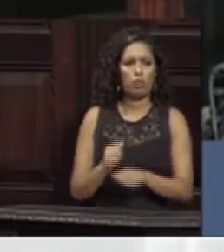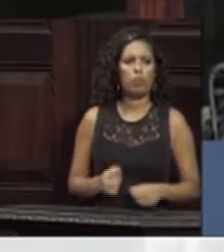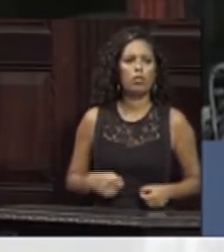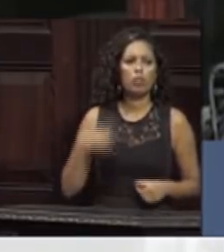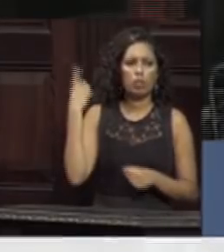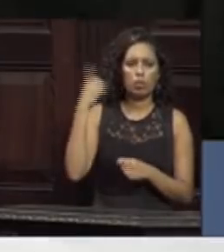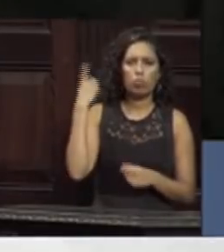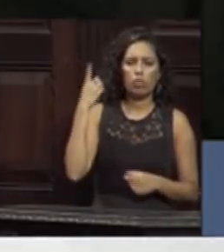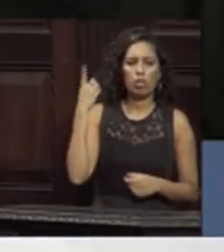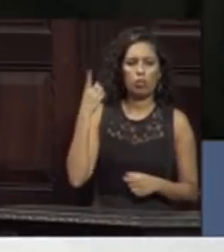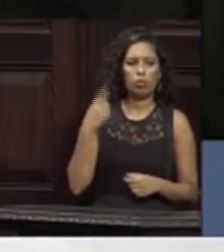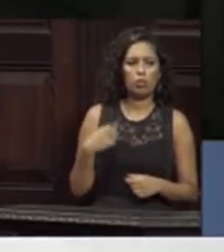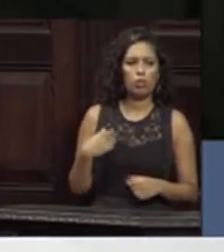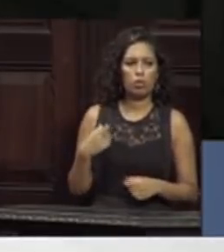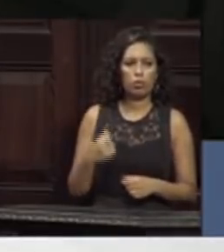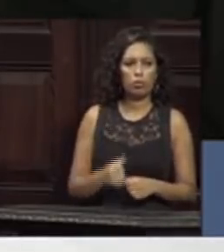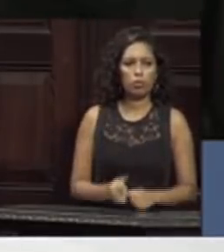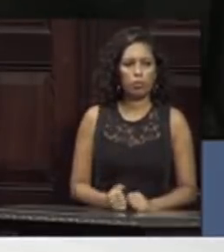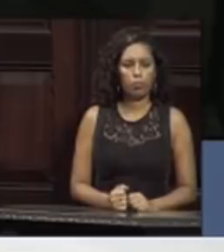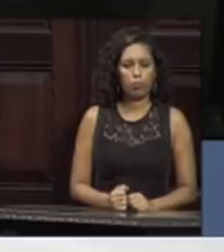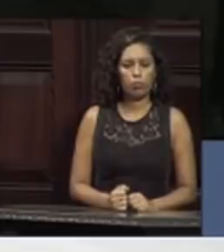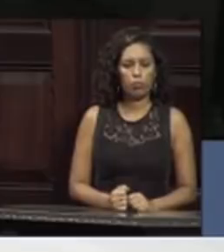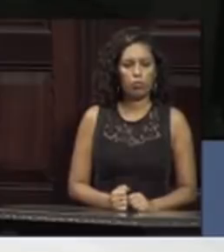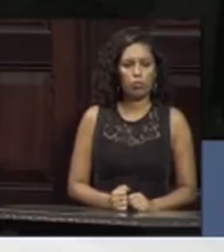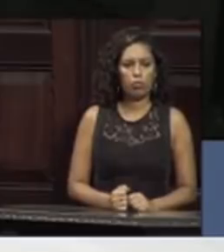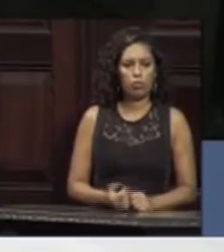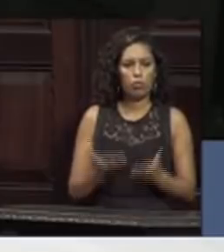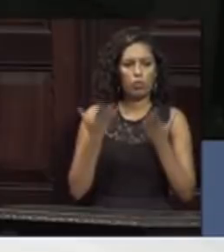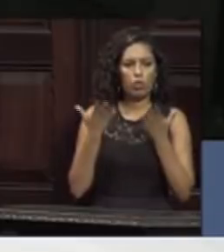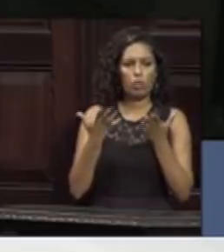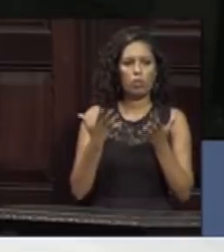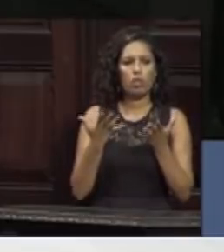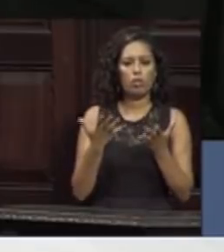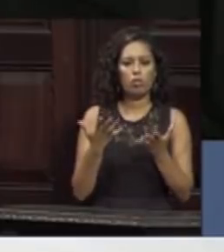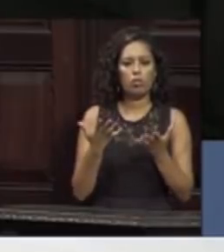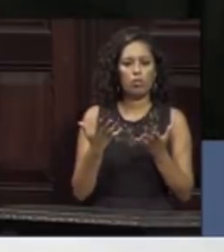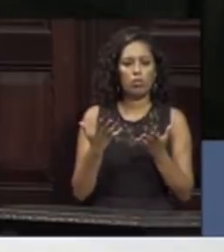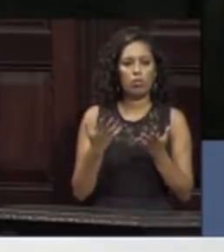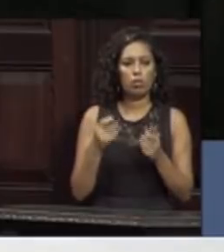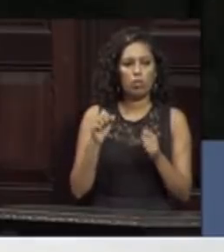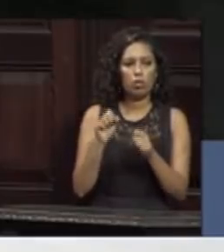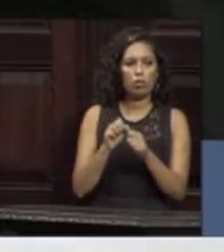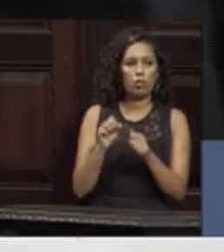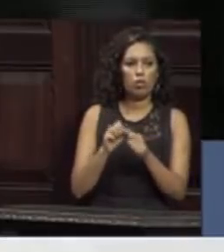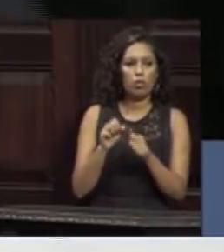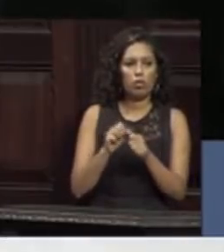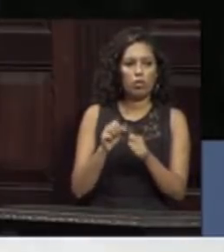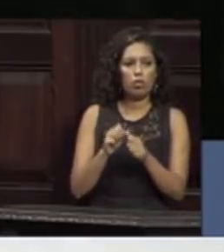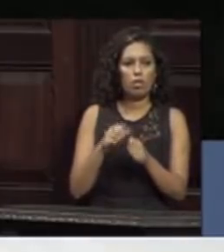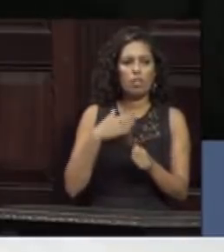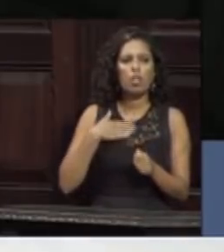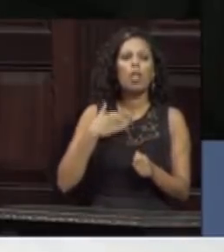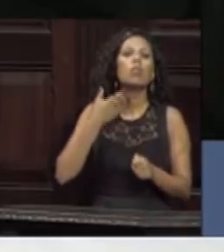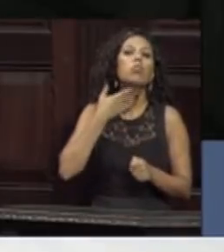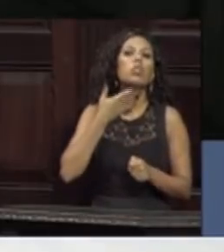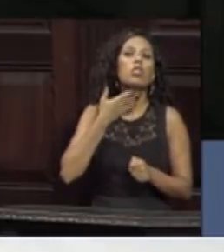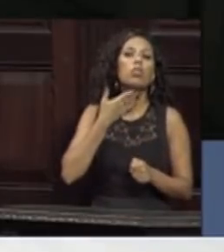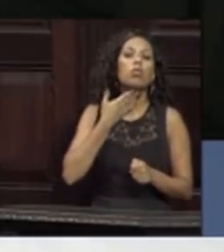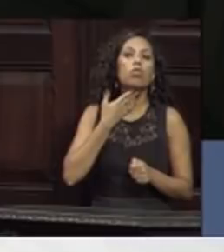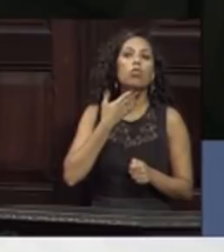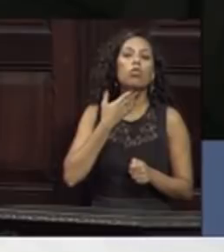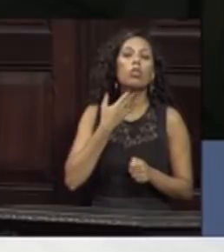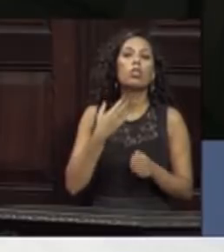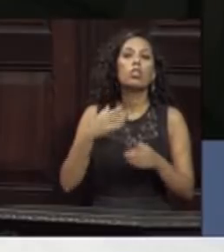Presidente, pela ordem nessa linha, eu quero aqui fazer da minha voz a voz dos